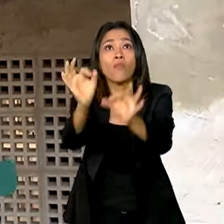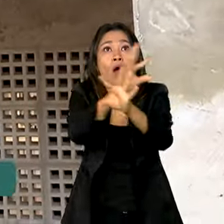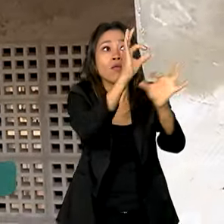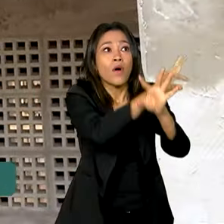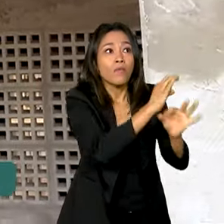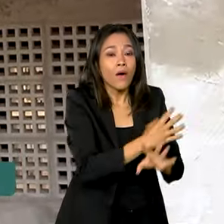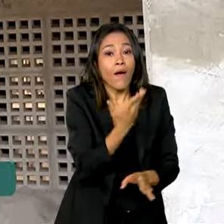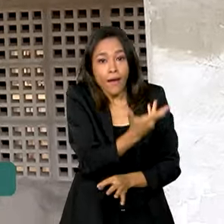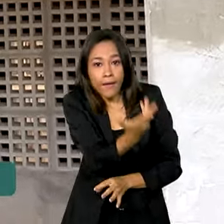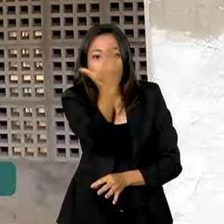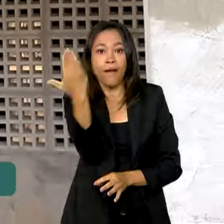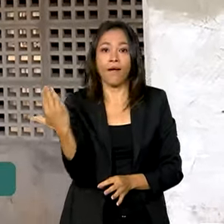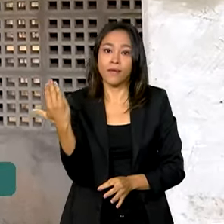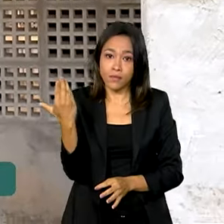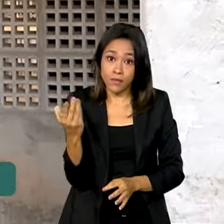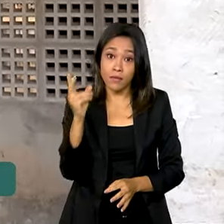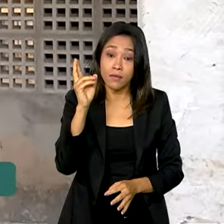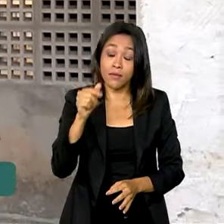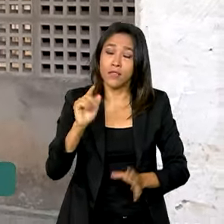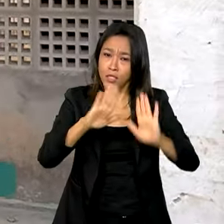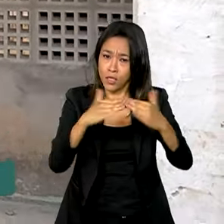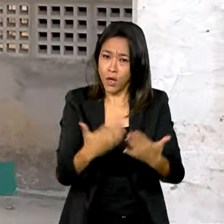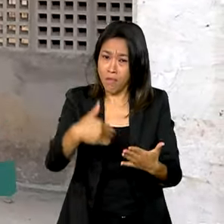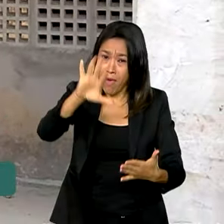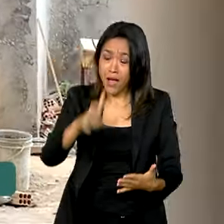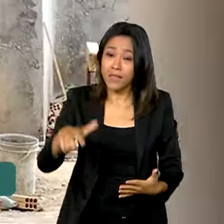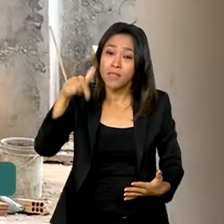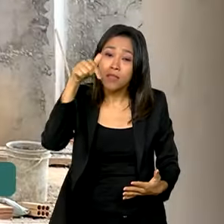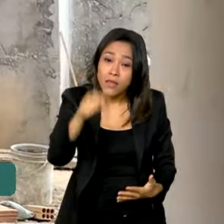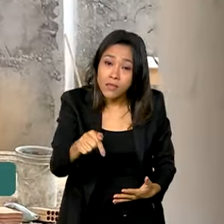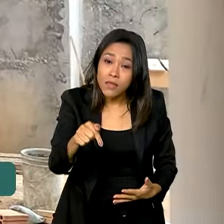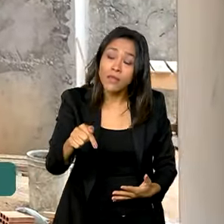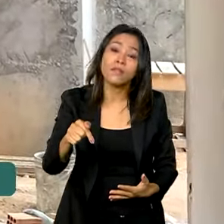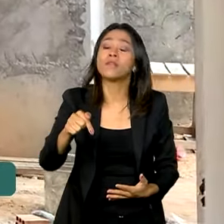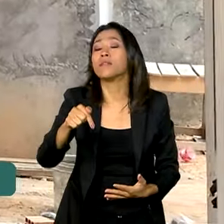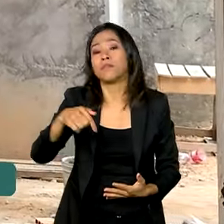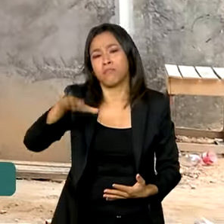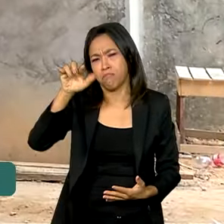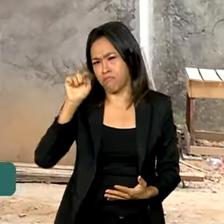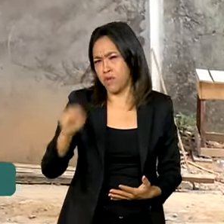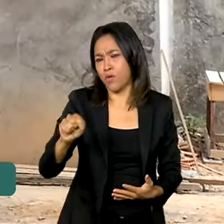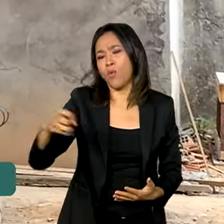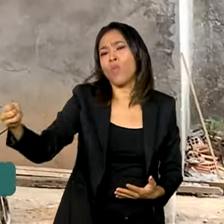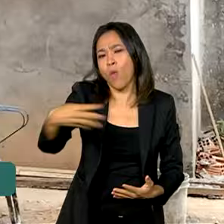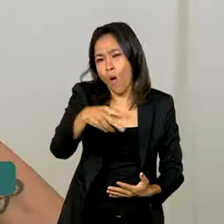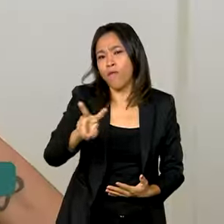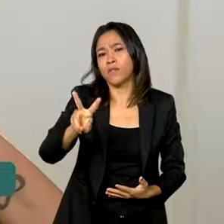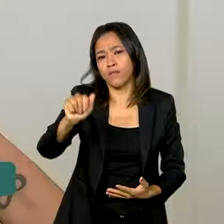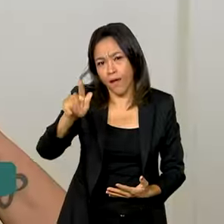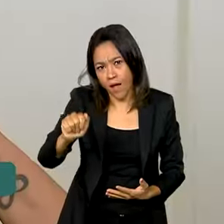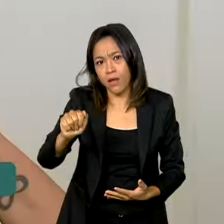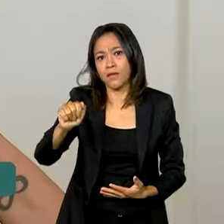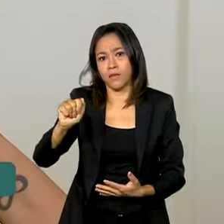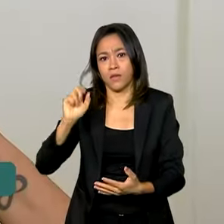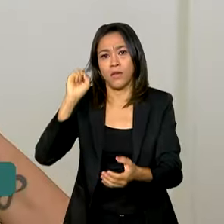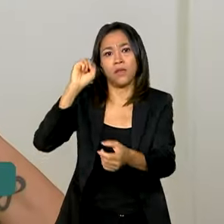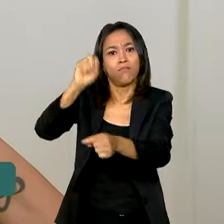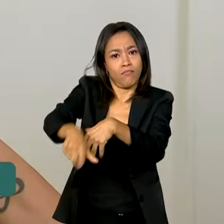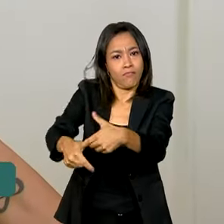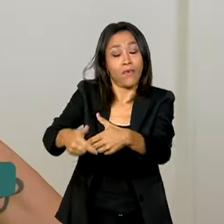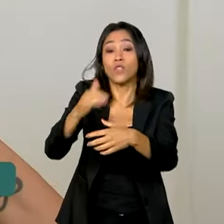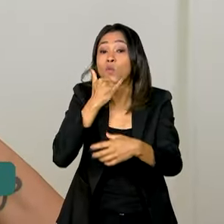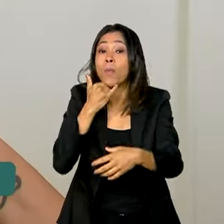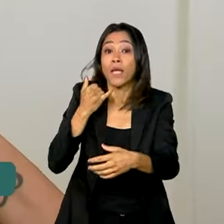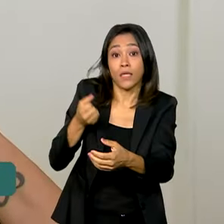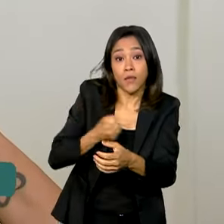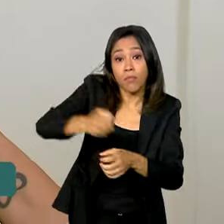que sejam criadas mais de 700 mil novas vagas na educação básica. Hoje nós temos um, eu